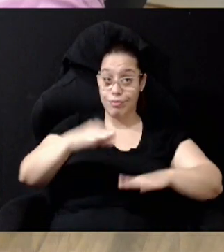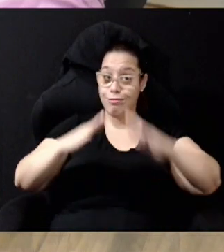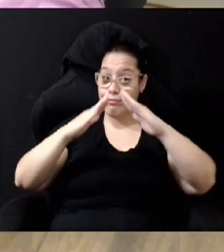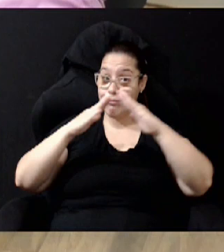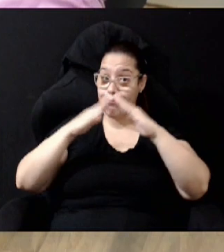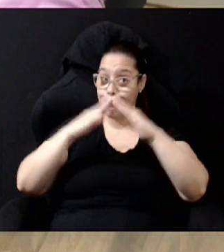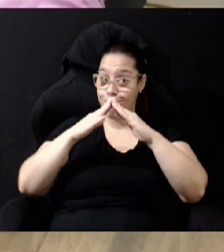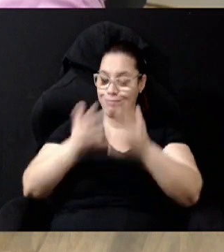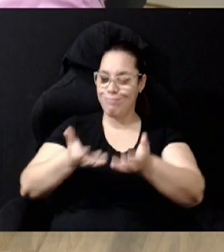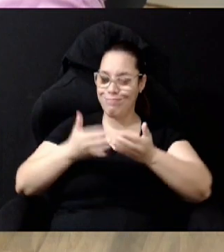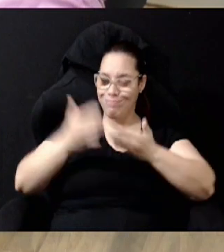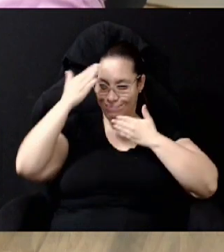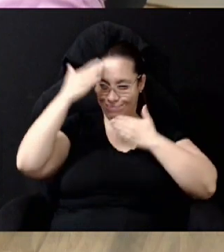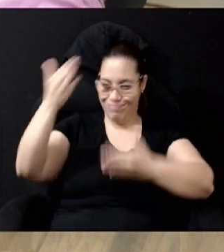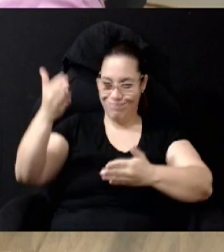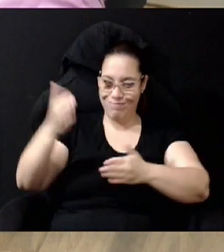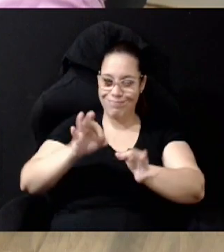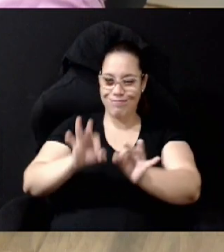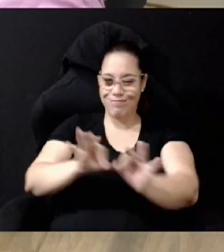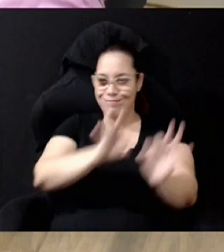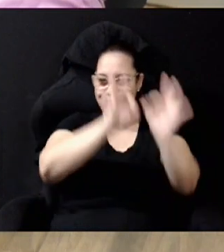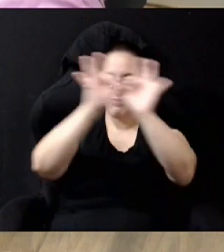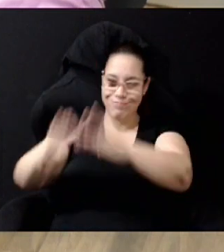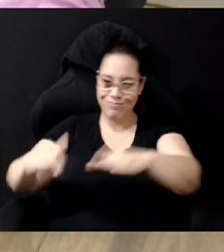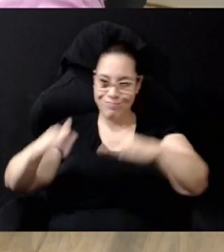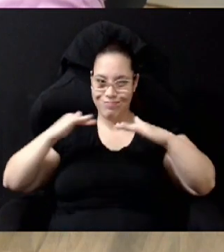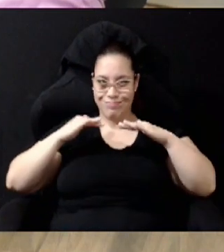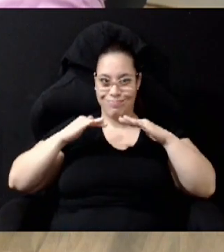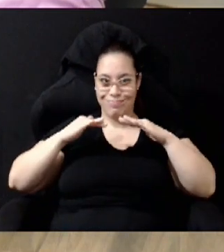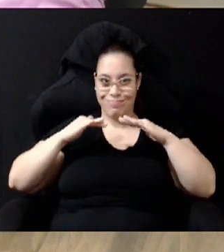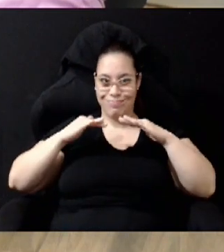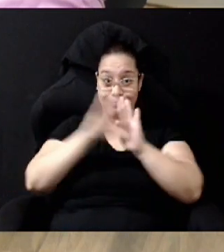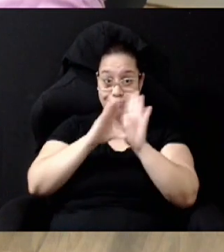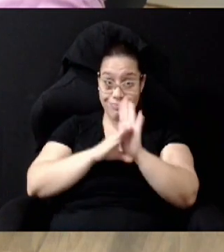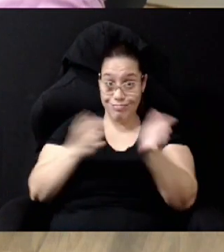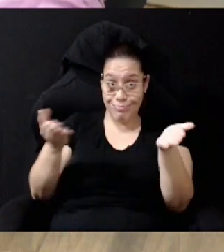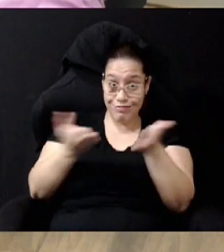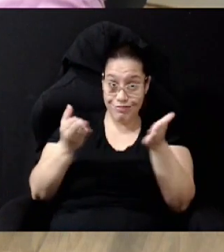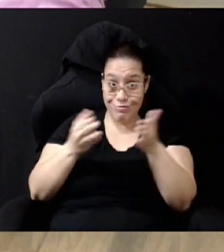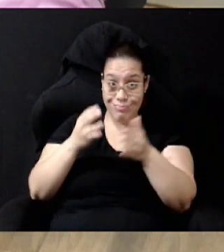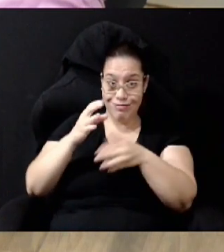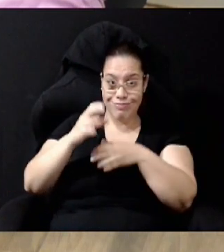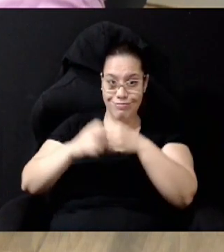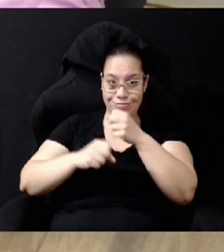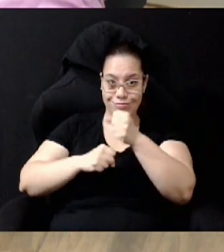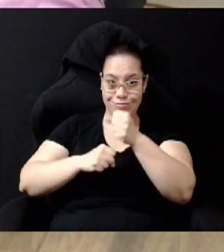agradecer a sua companhia, a sua audiência no programa de hoje, durante todo o